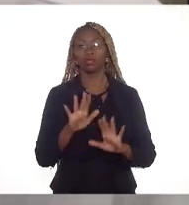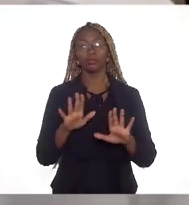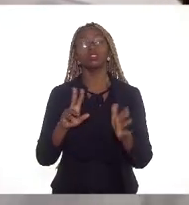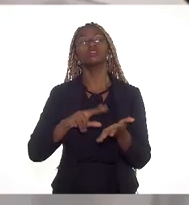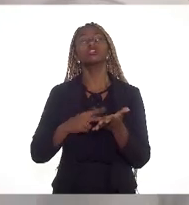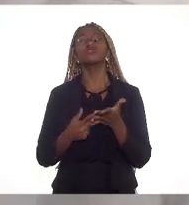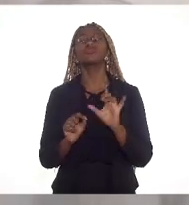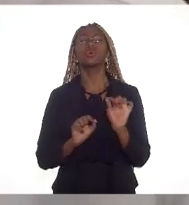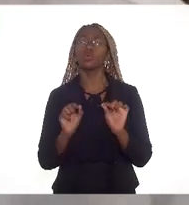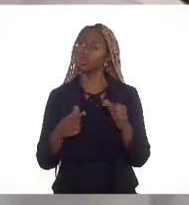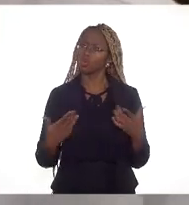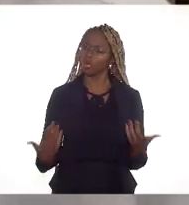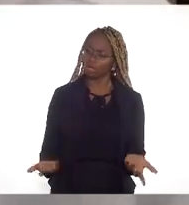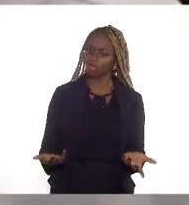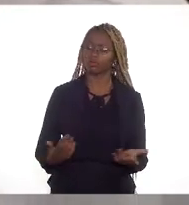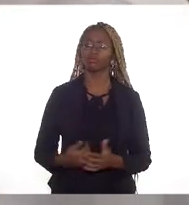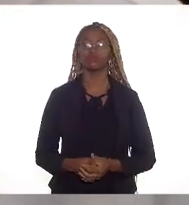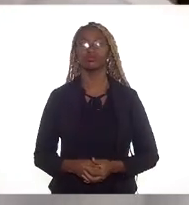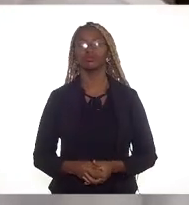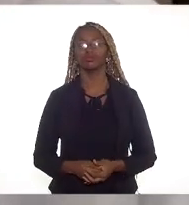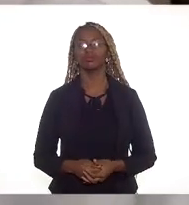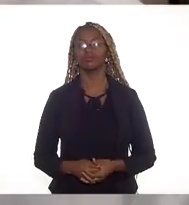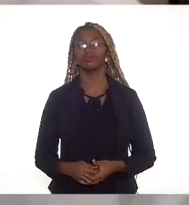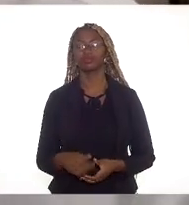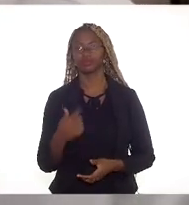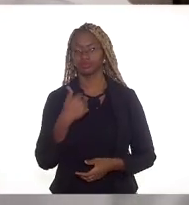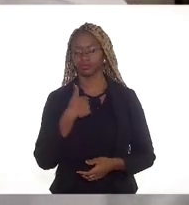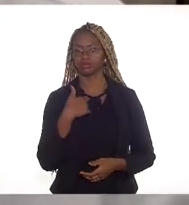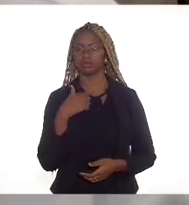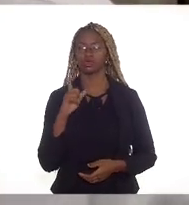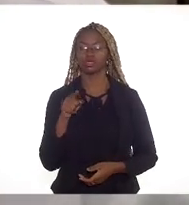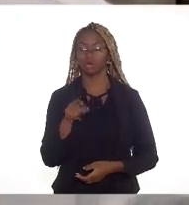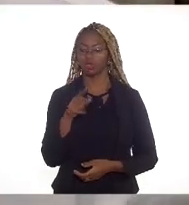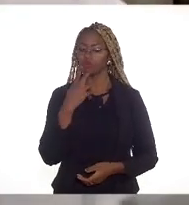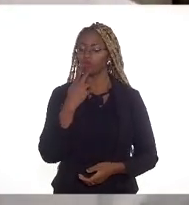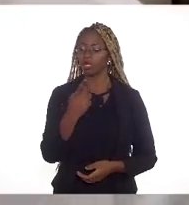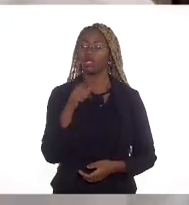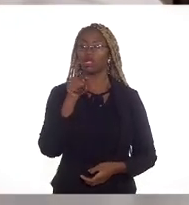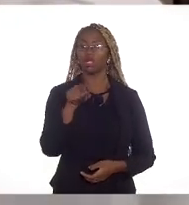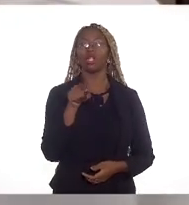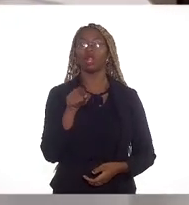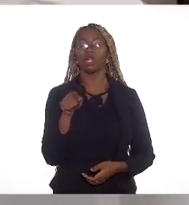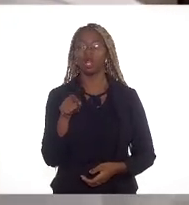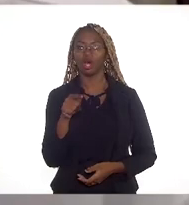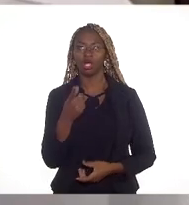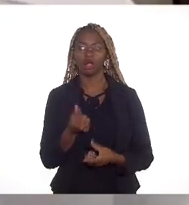isso? Que, ao estabelecer as despesas,